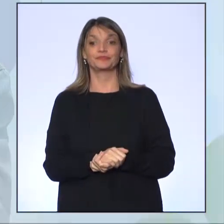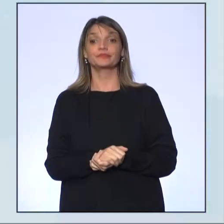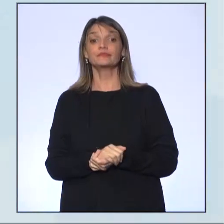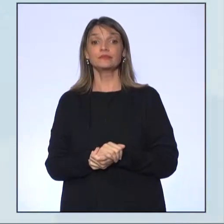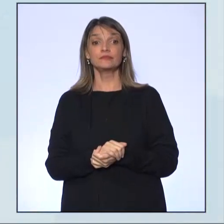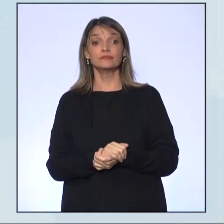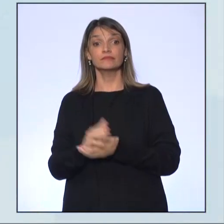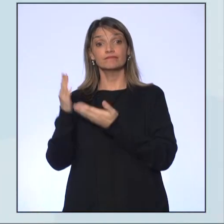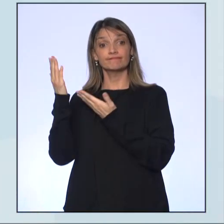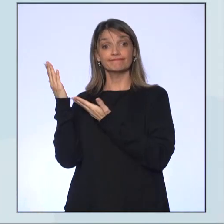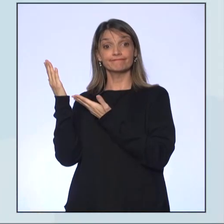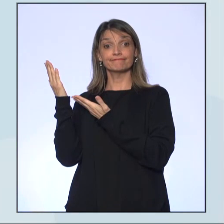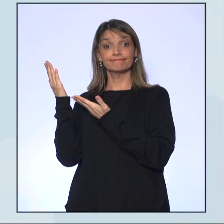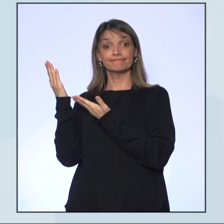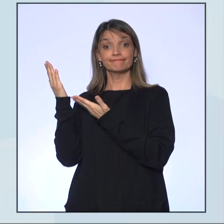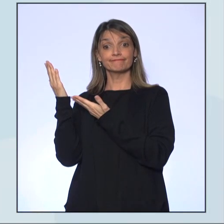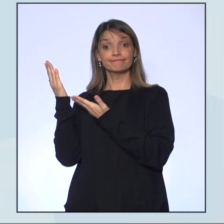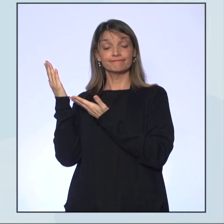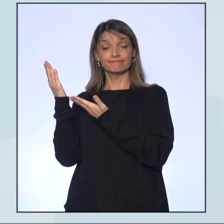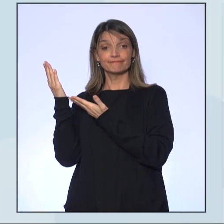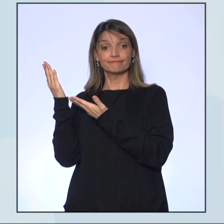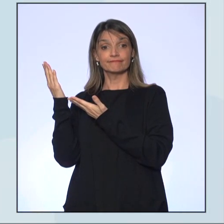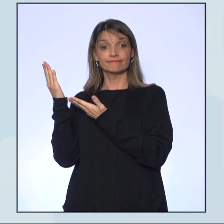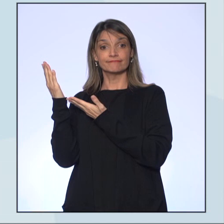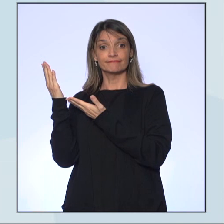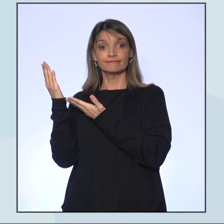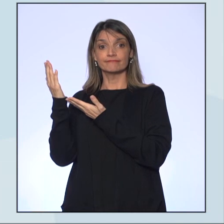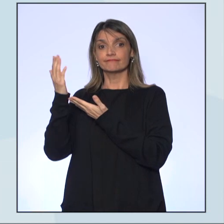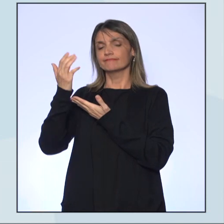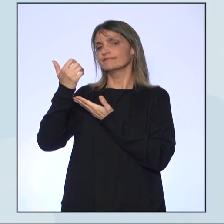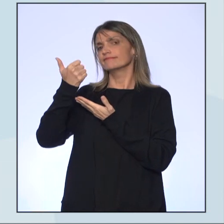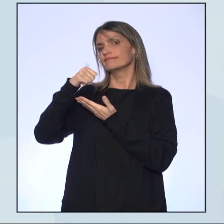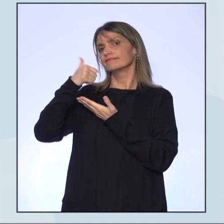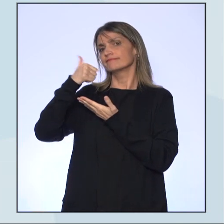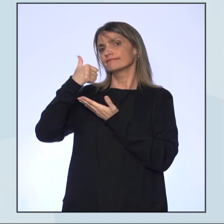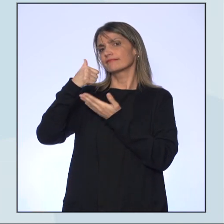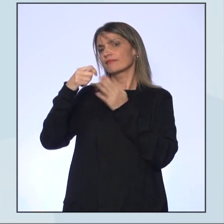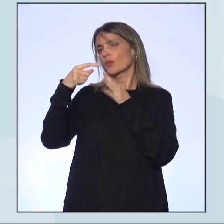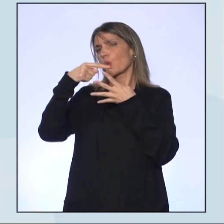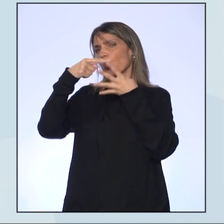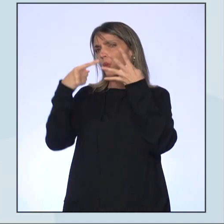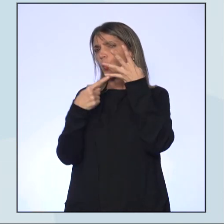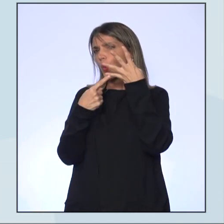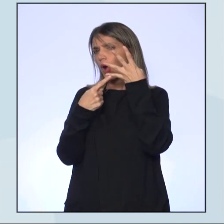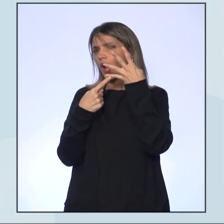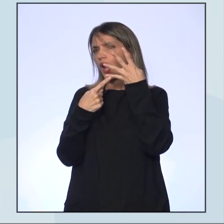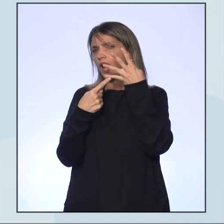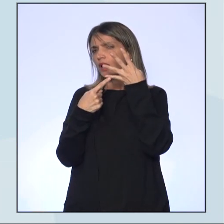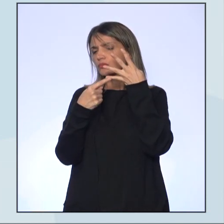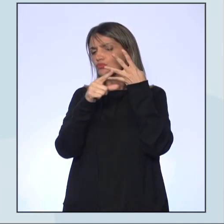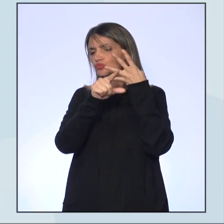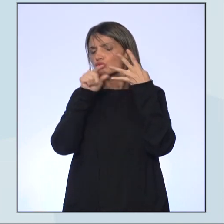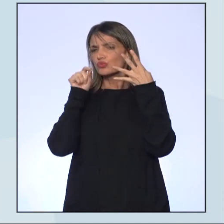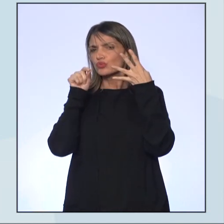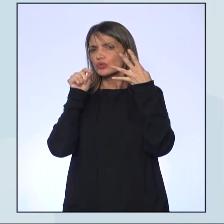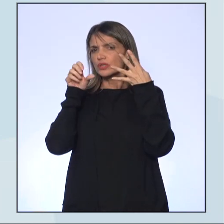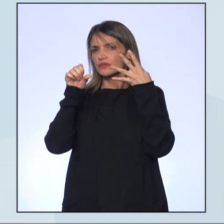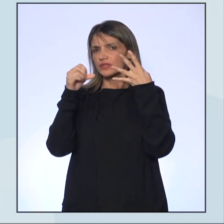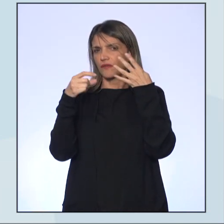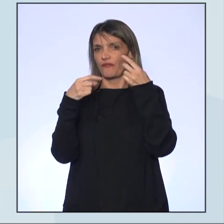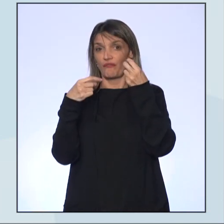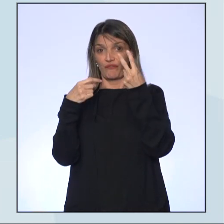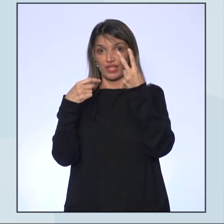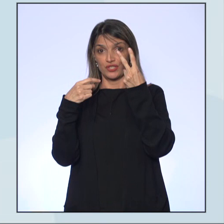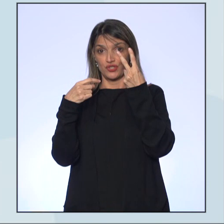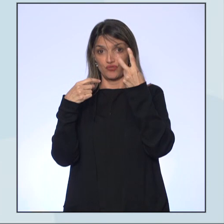só, na tela para vocês, né? A análise de 4 das 95 teses está aí da 21 a 24.